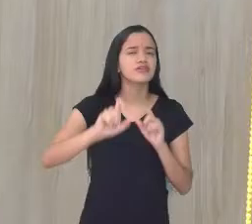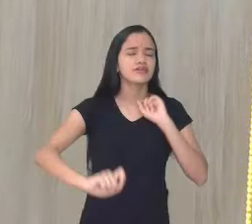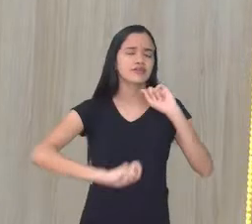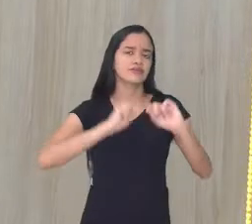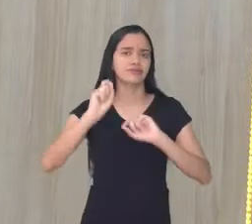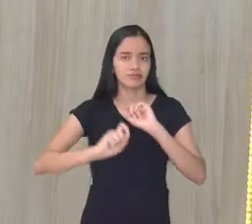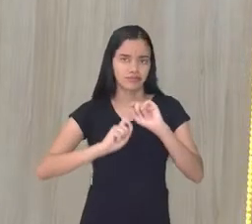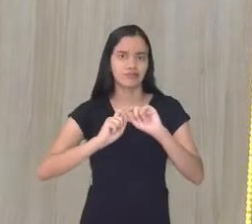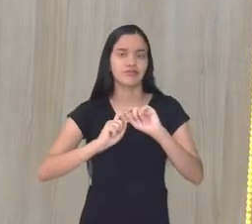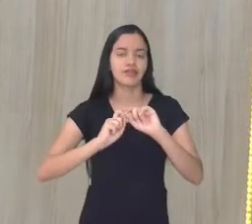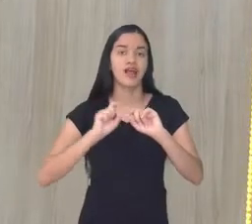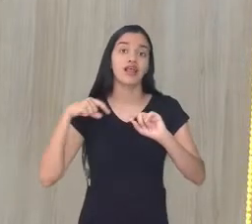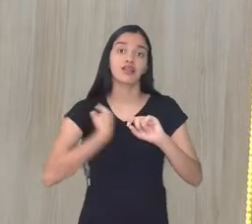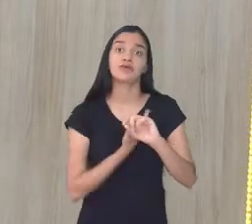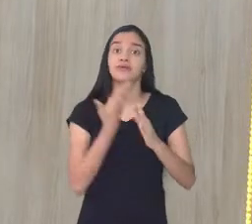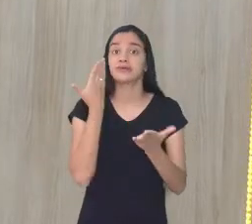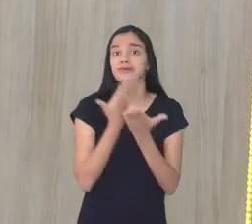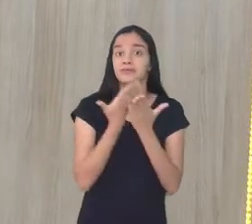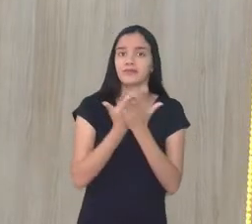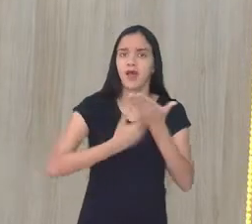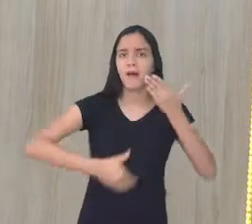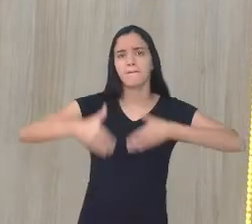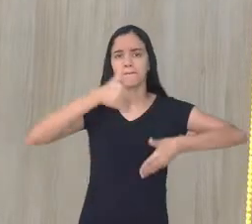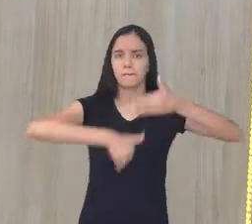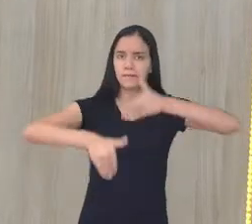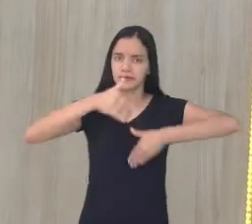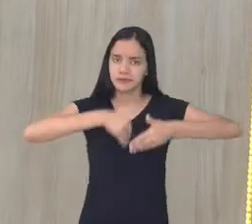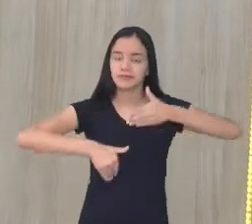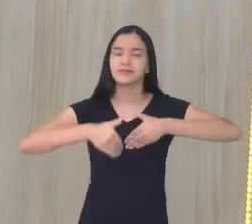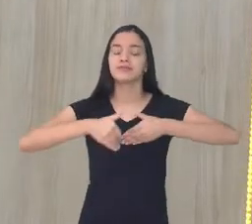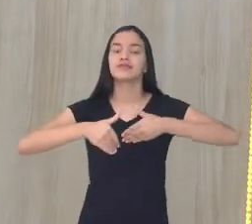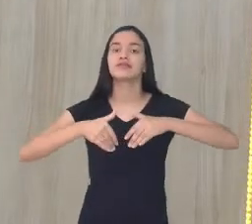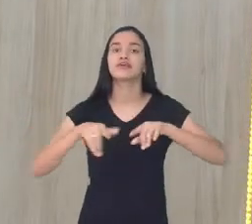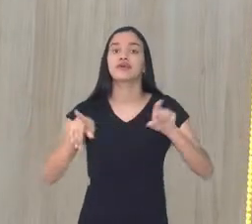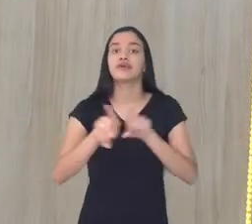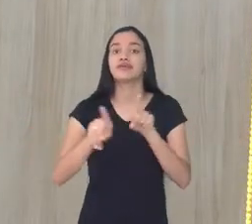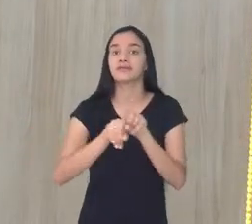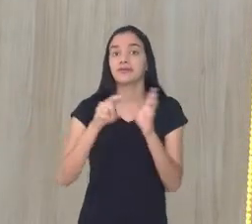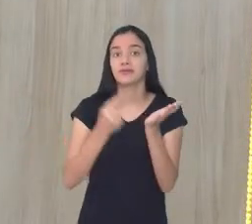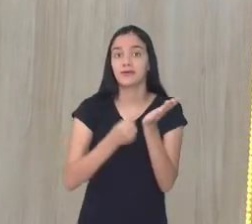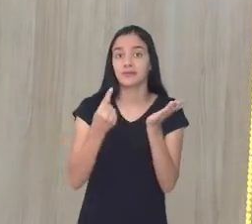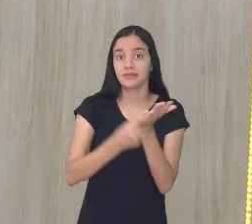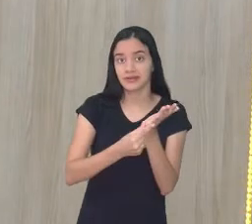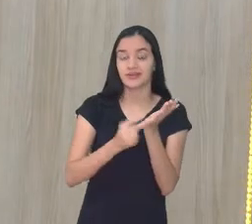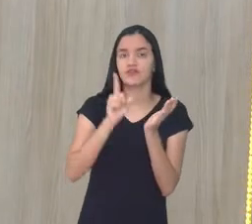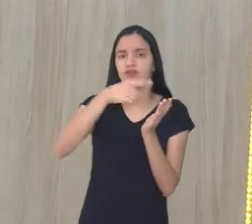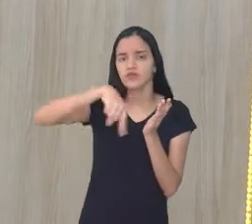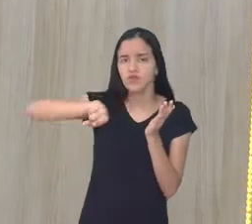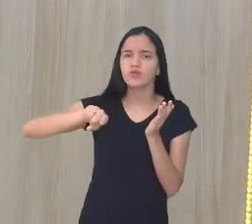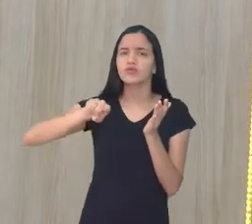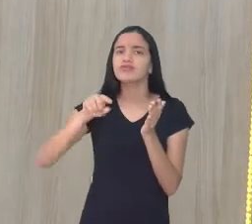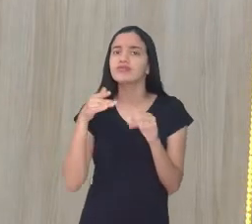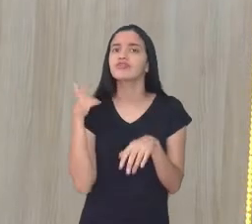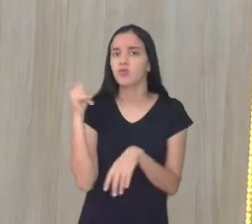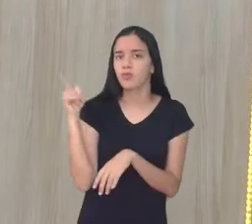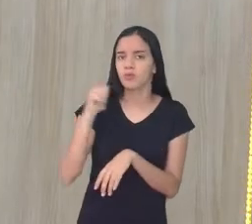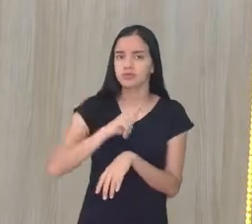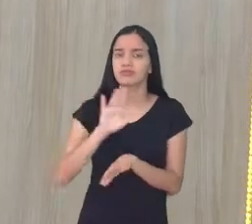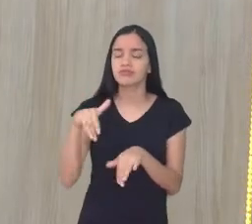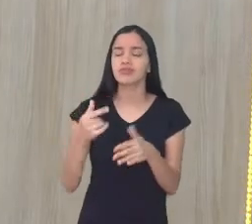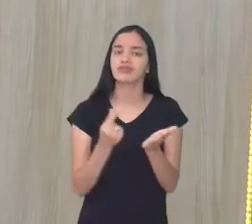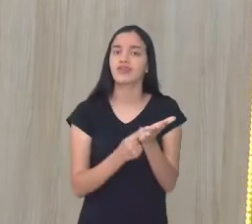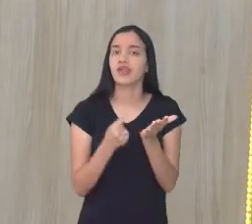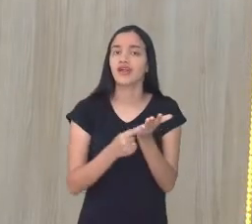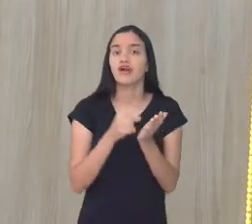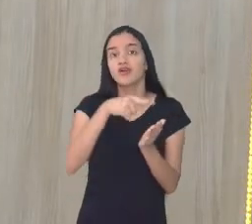pessoal, estar na nossa aula participando. E é através do aplicativo que vocês vão poder fazer isso. No